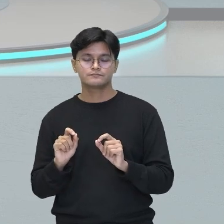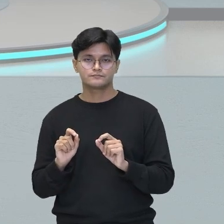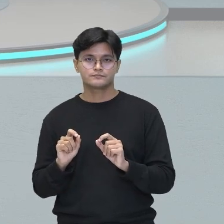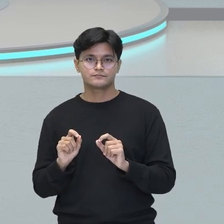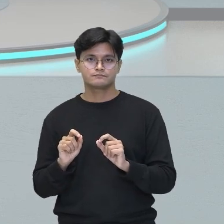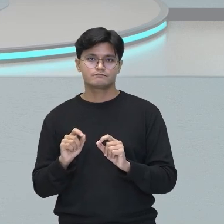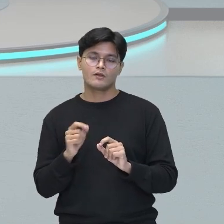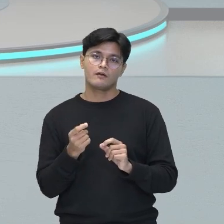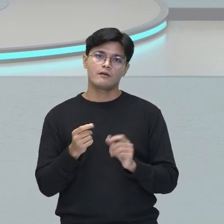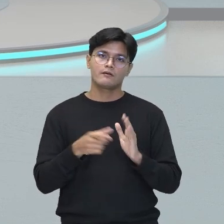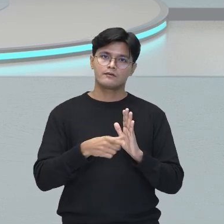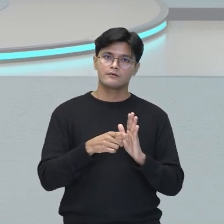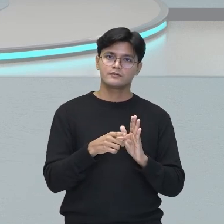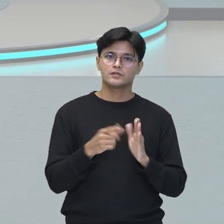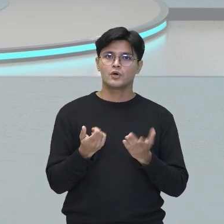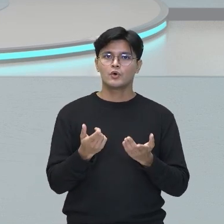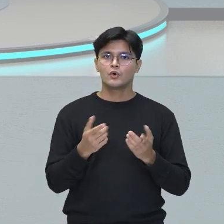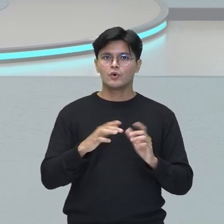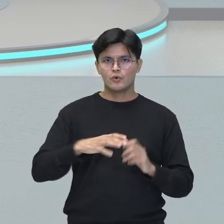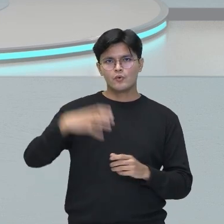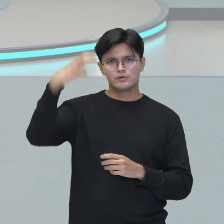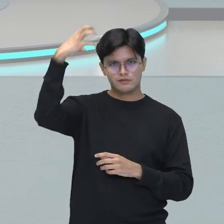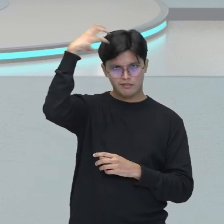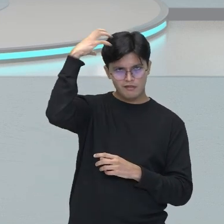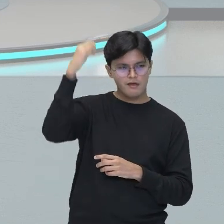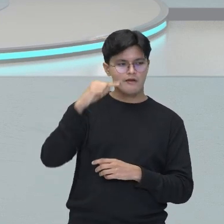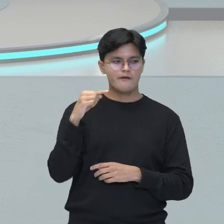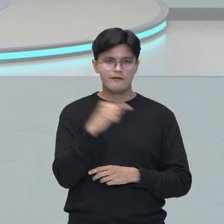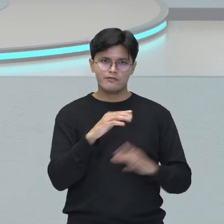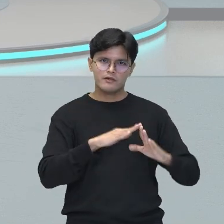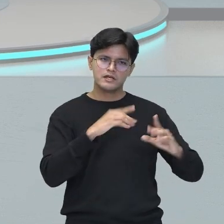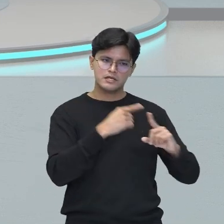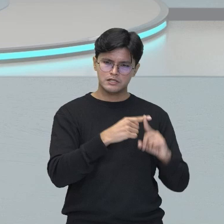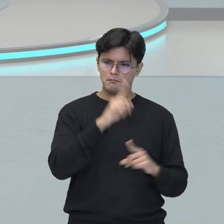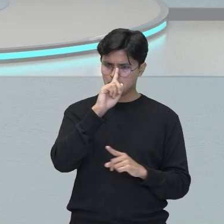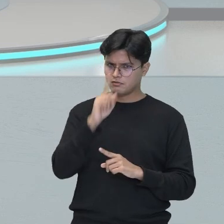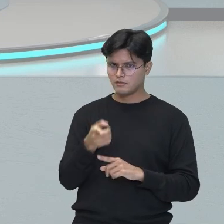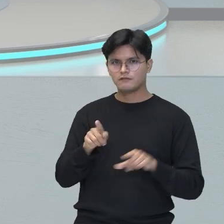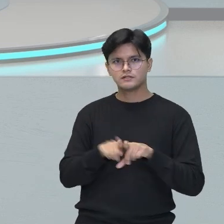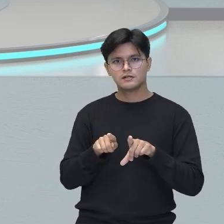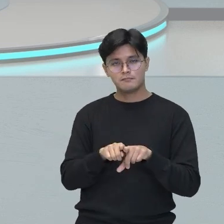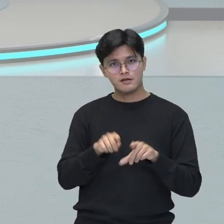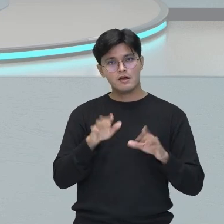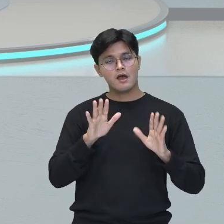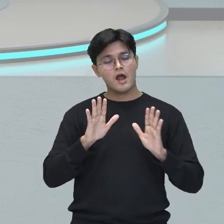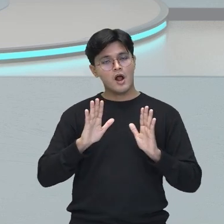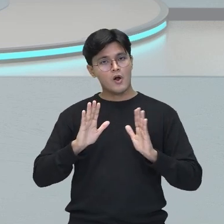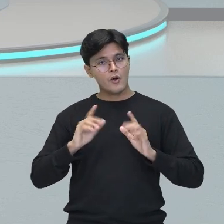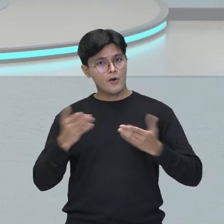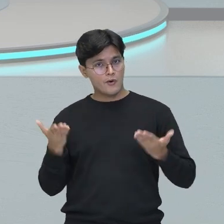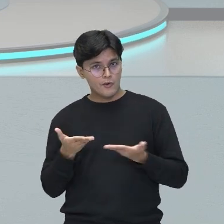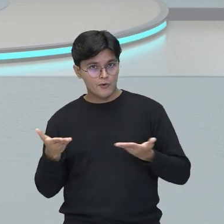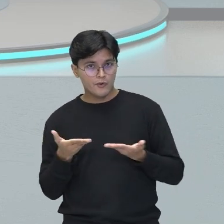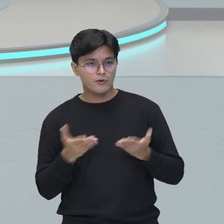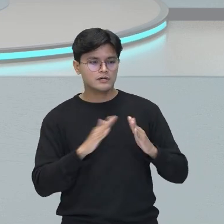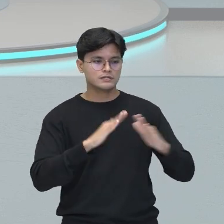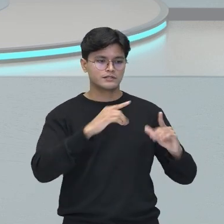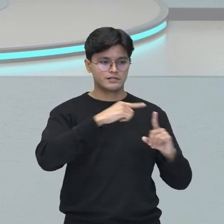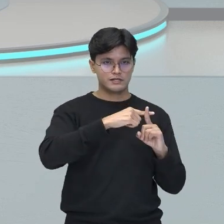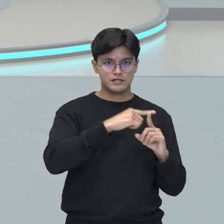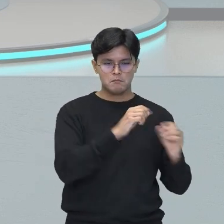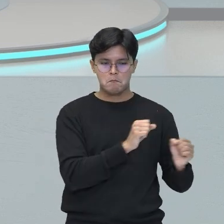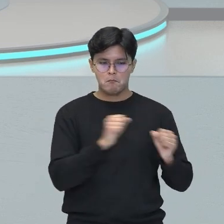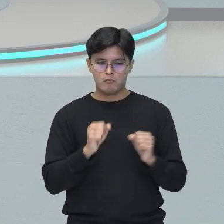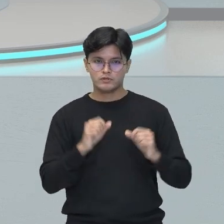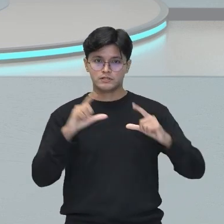Reis né Então aí ela já vai perder esse poder por qu não se acredita